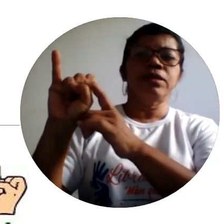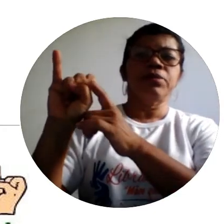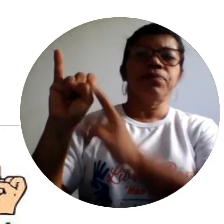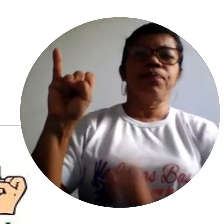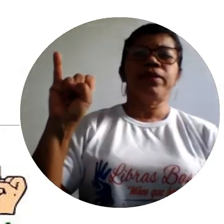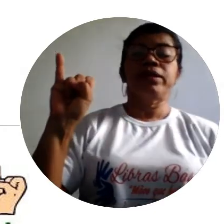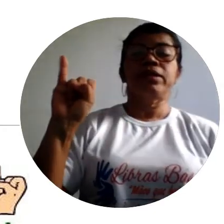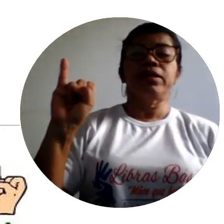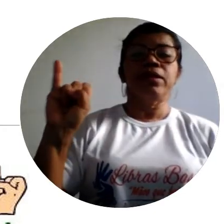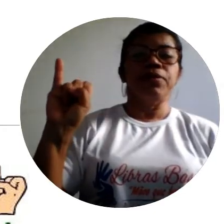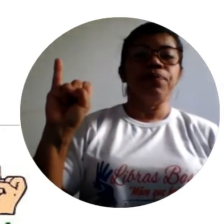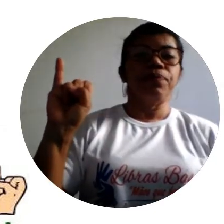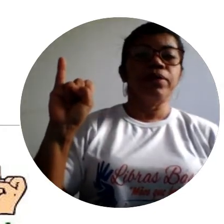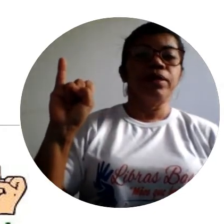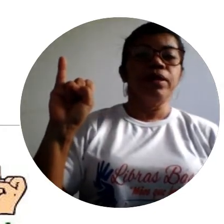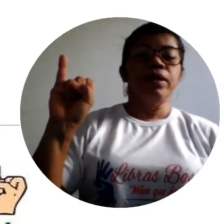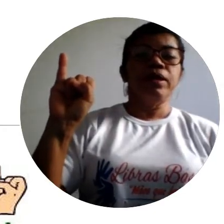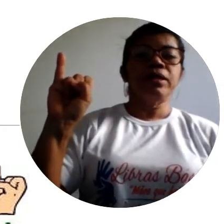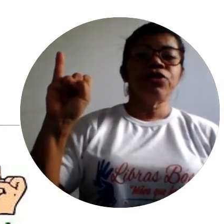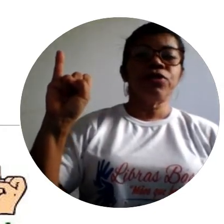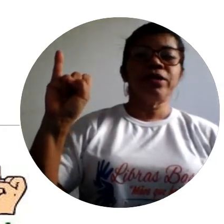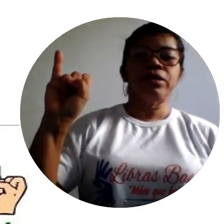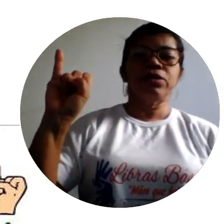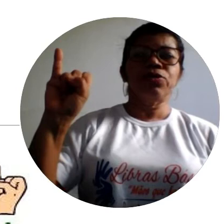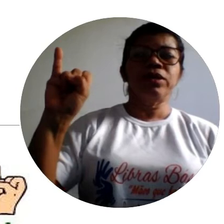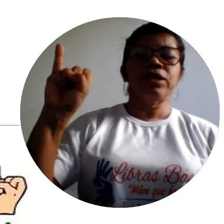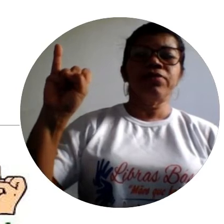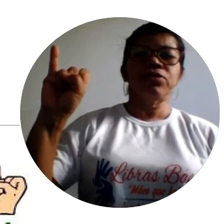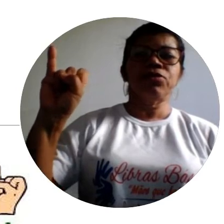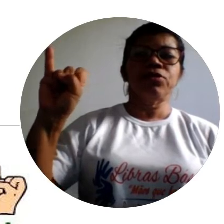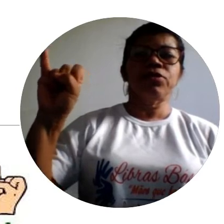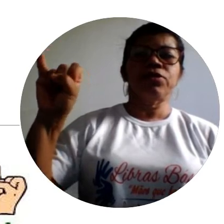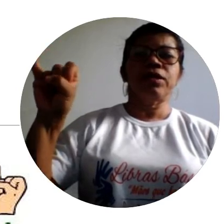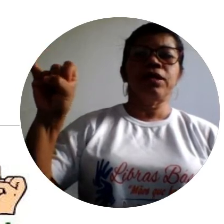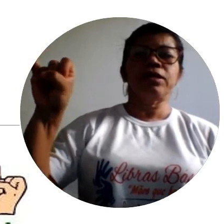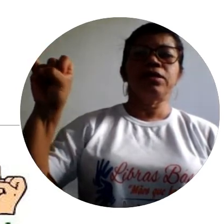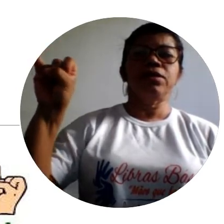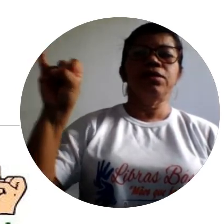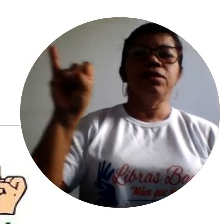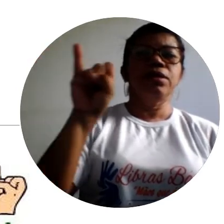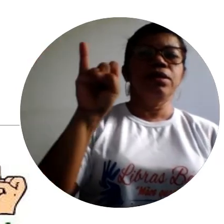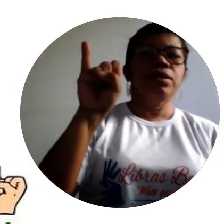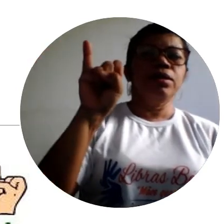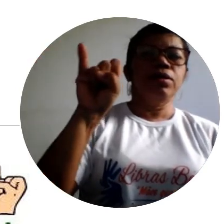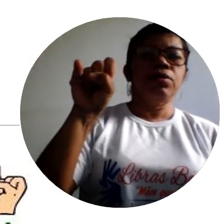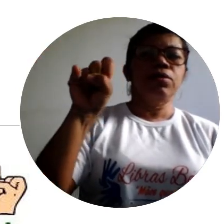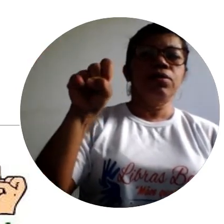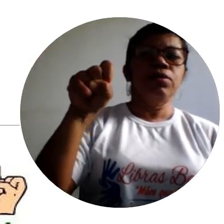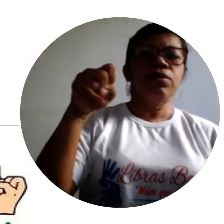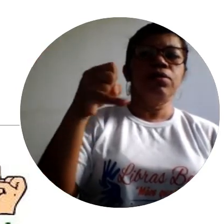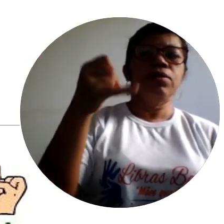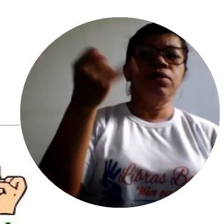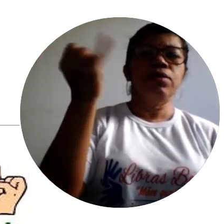esse aqui em cima. Letra I. Letra J, do I já faz um J, ó. Desce,